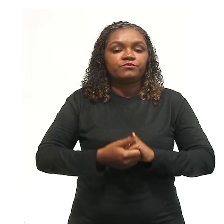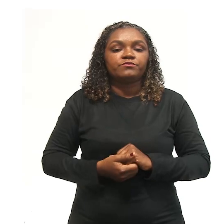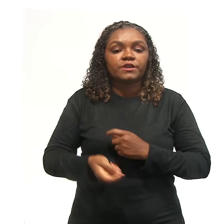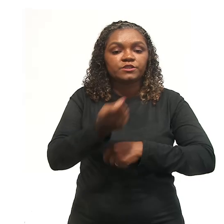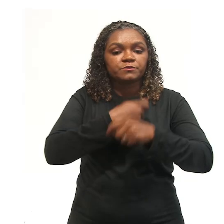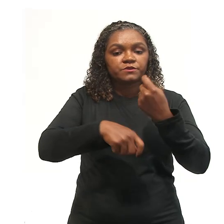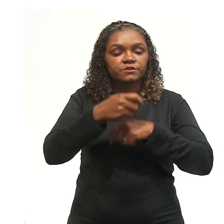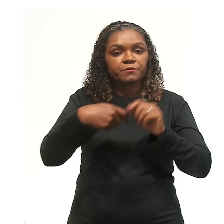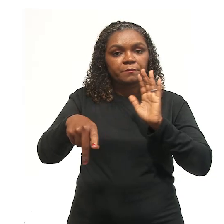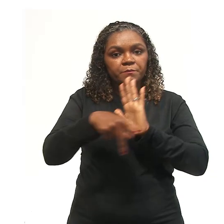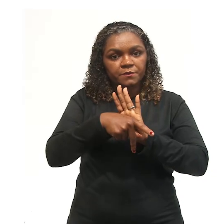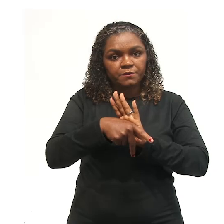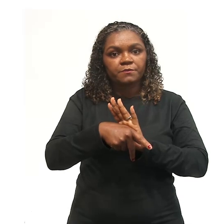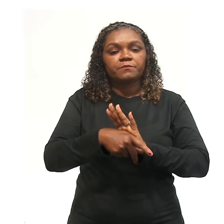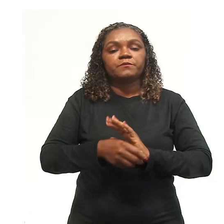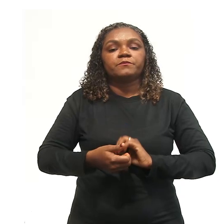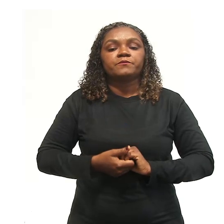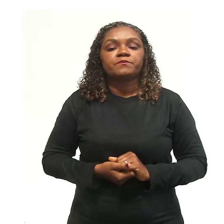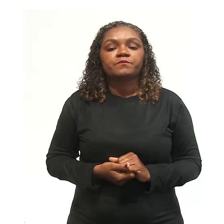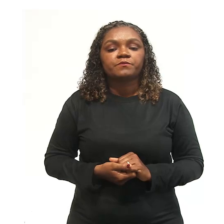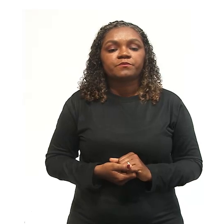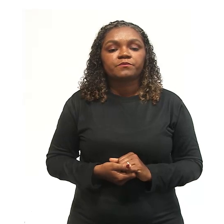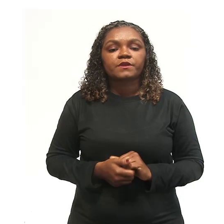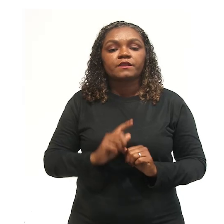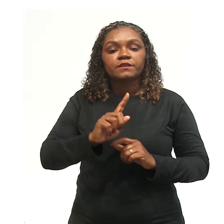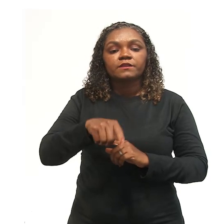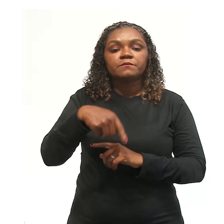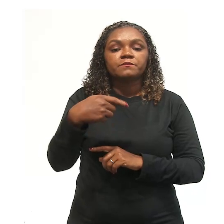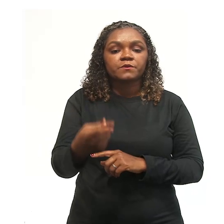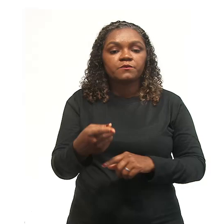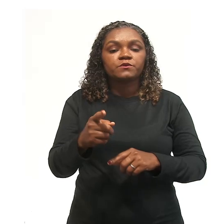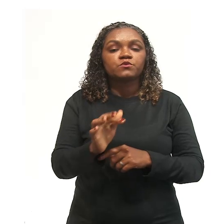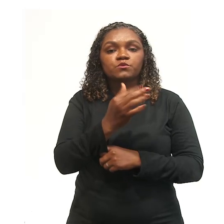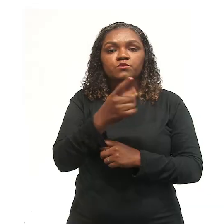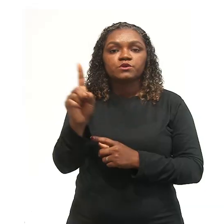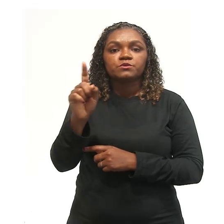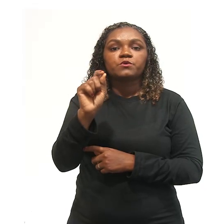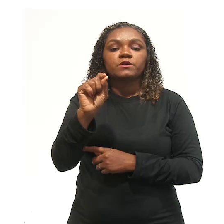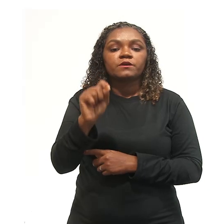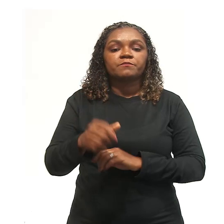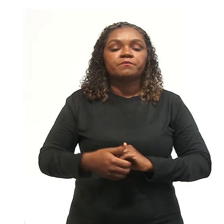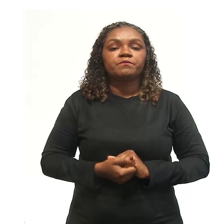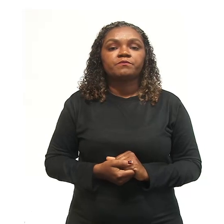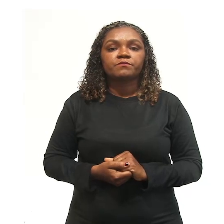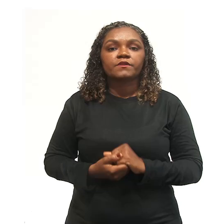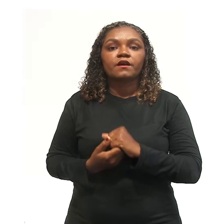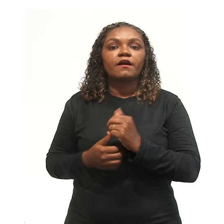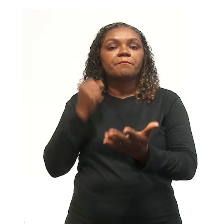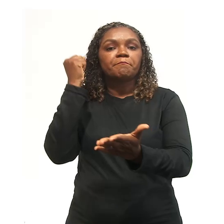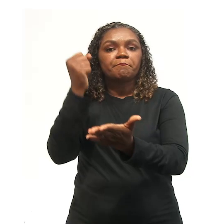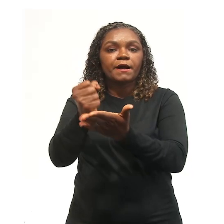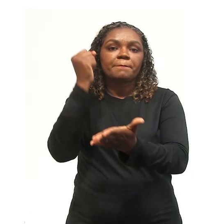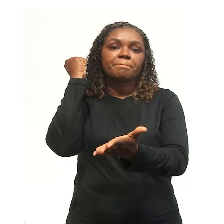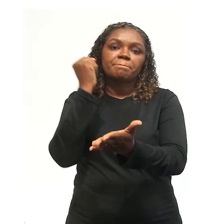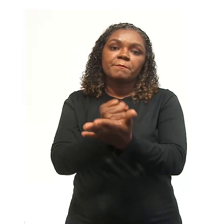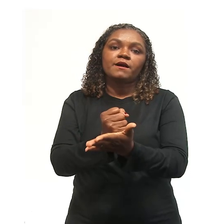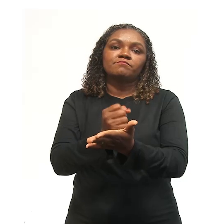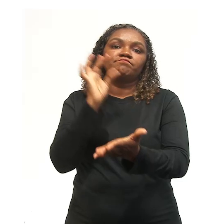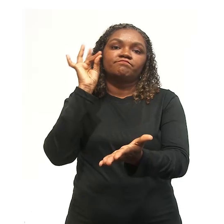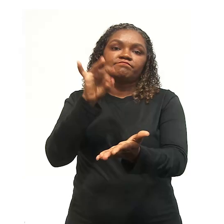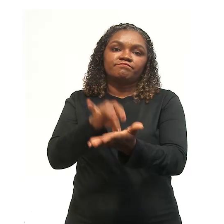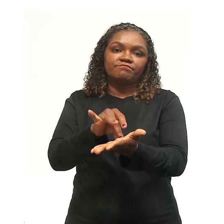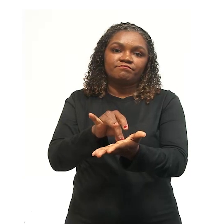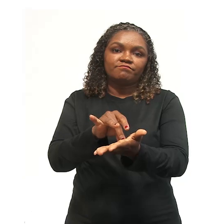recursos administrativos em espécie, mais à frente. E, por fim, a homologação. É interessante a